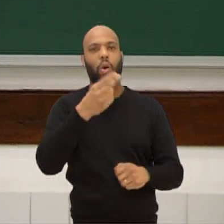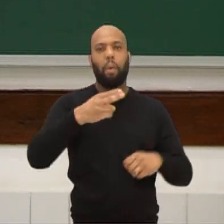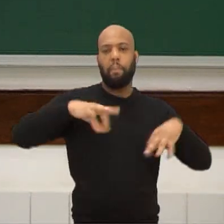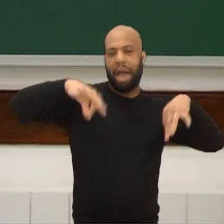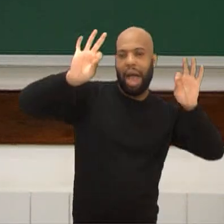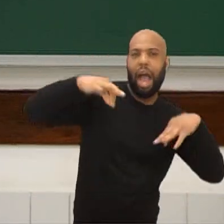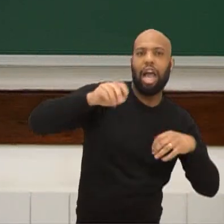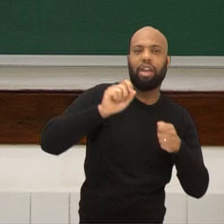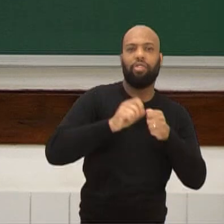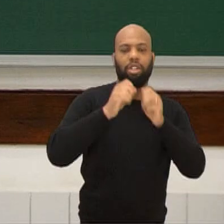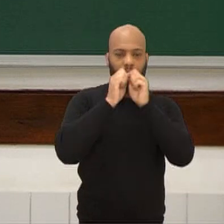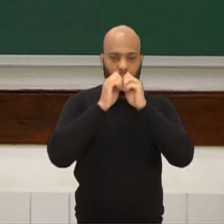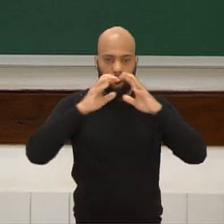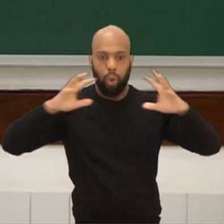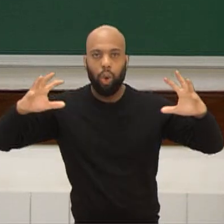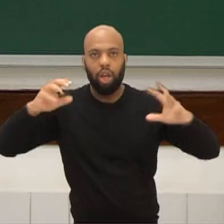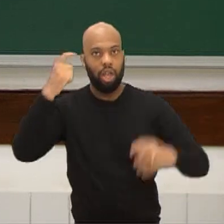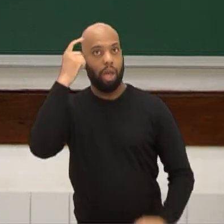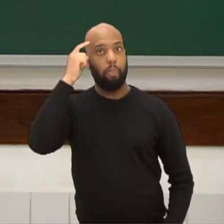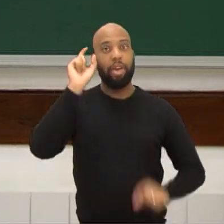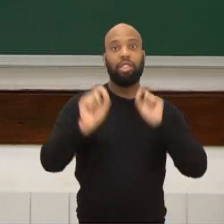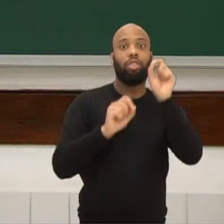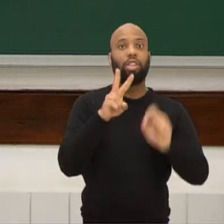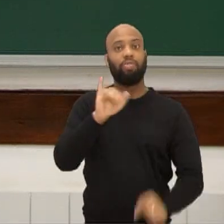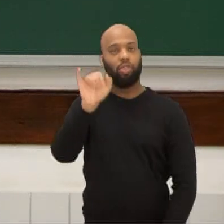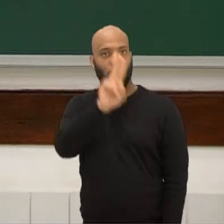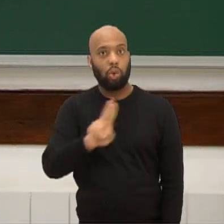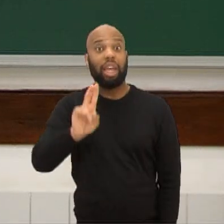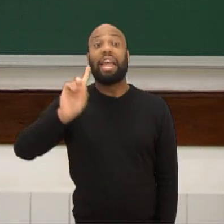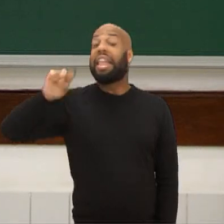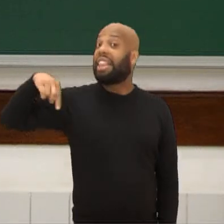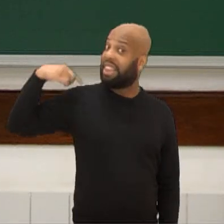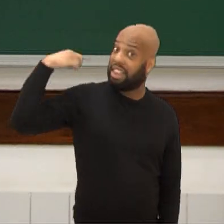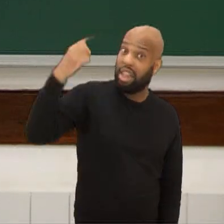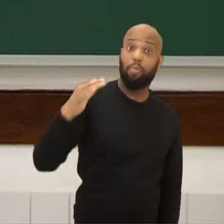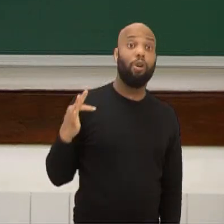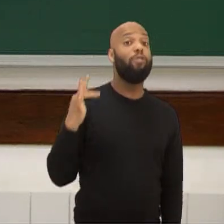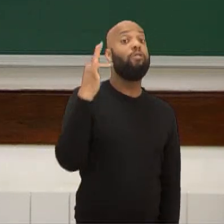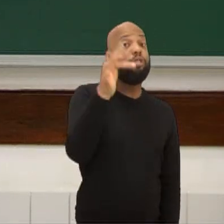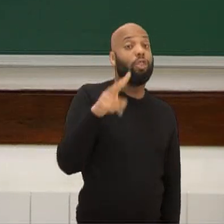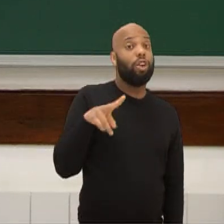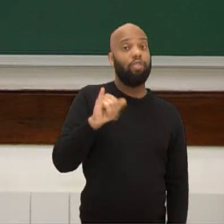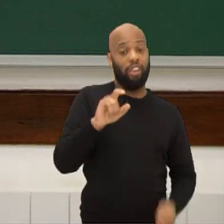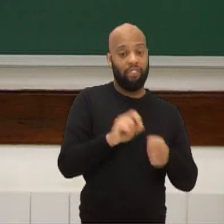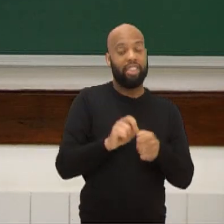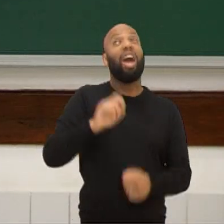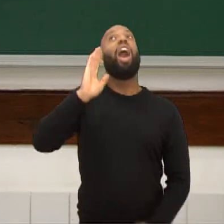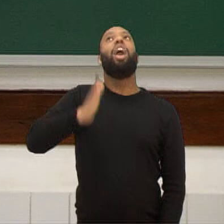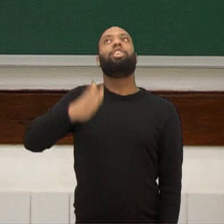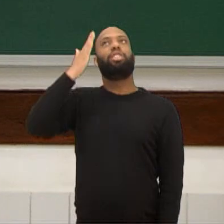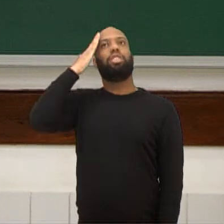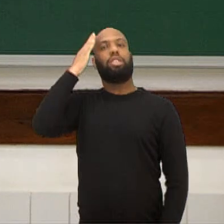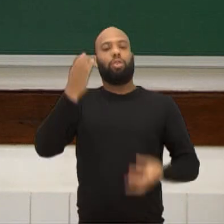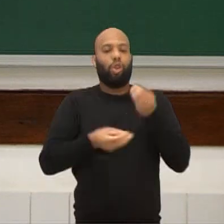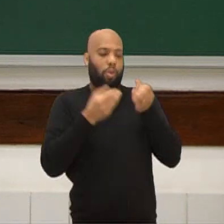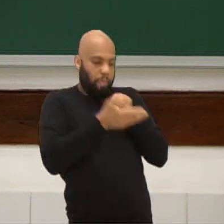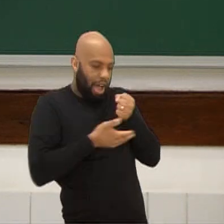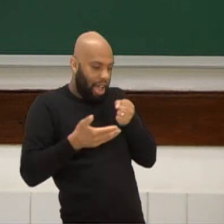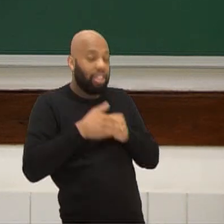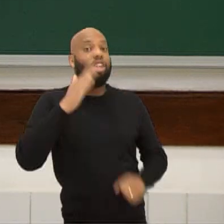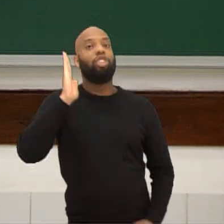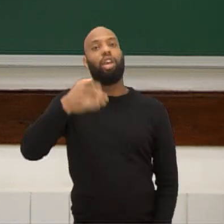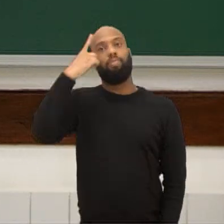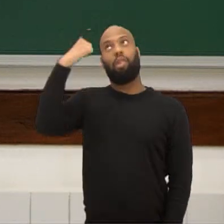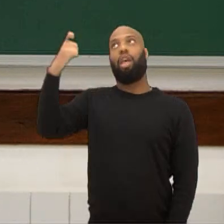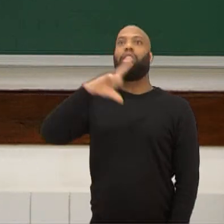bexiga. Pensa no que você vai usar, porque nas próximas aulas, quando a gente for fazer essa produção, você já vai ter uma base e já vai ter uma ideia